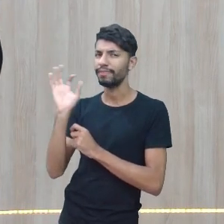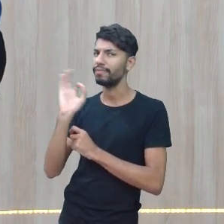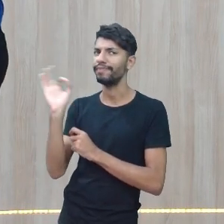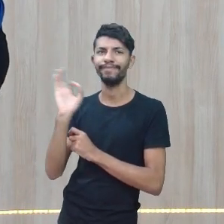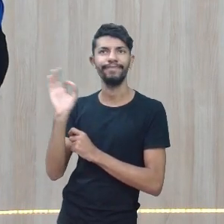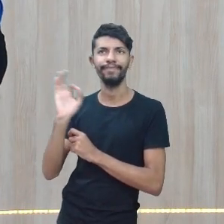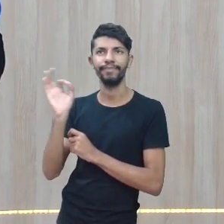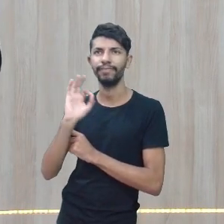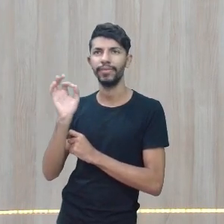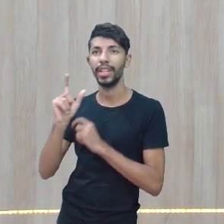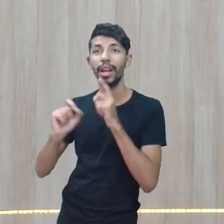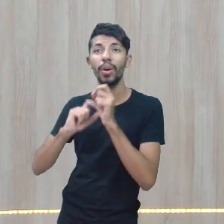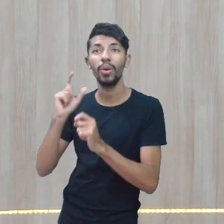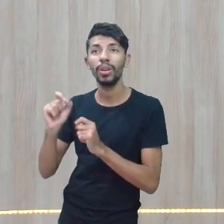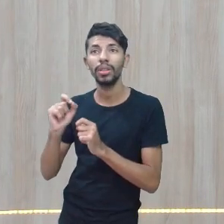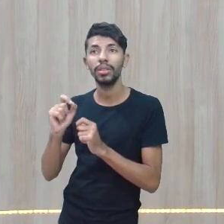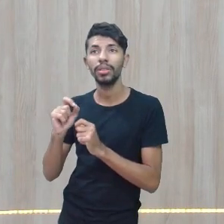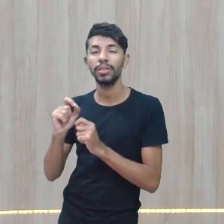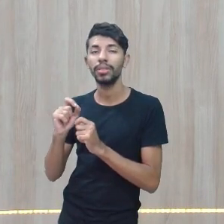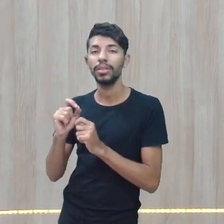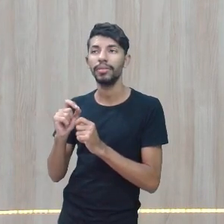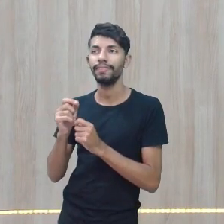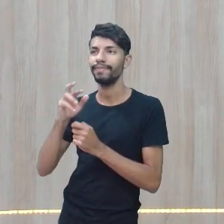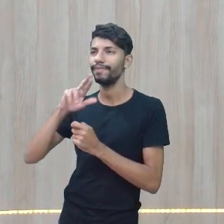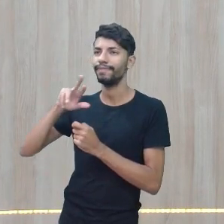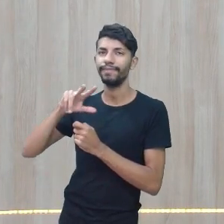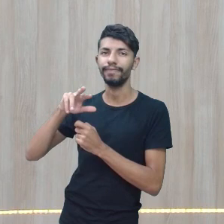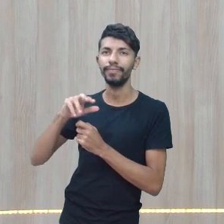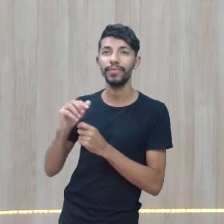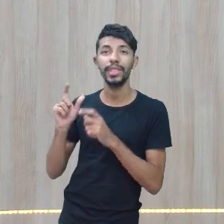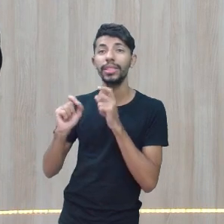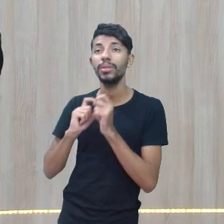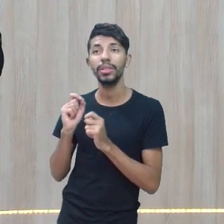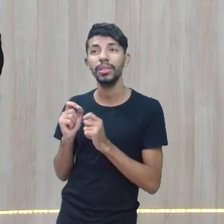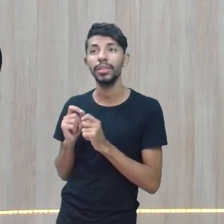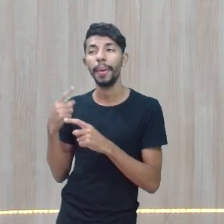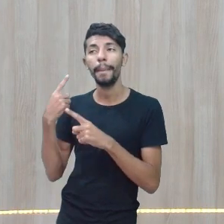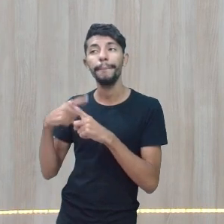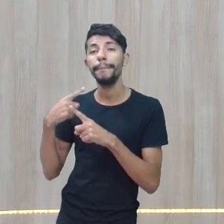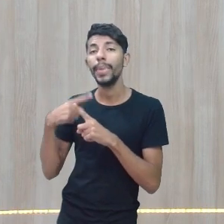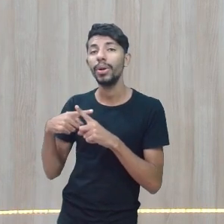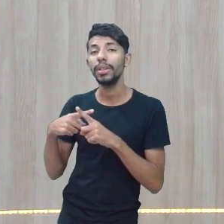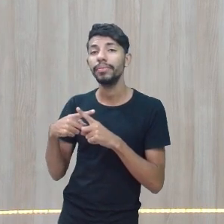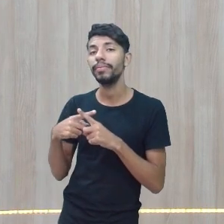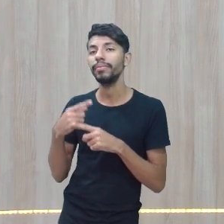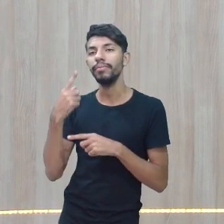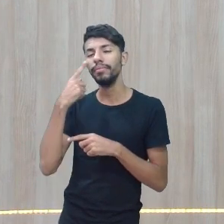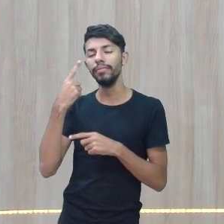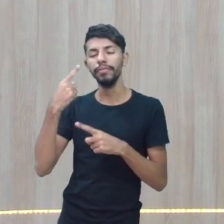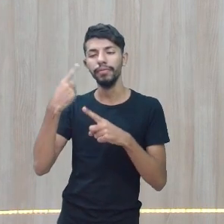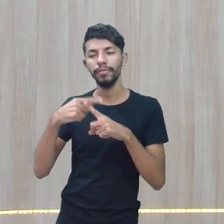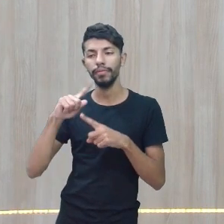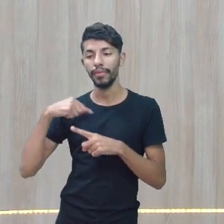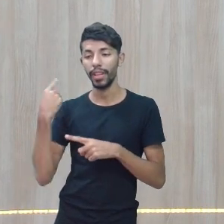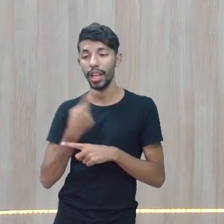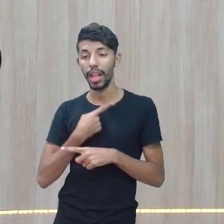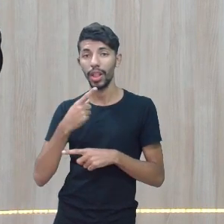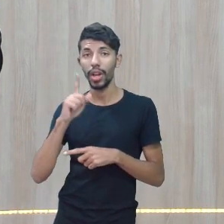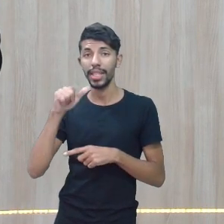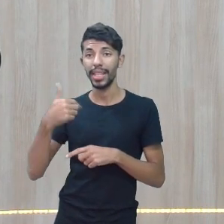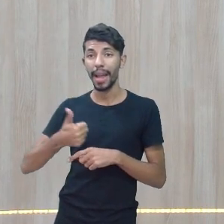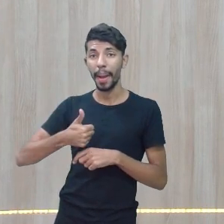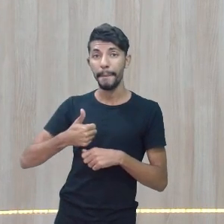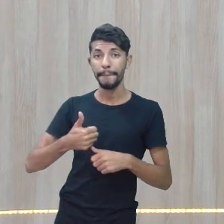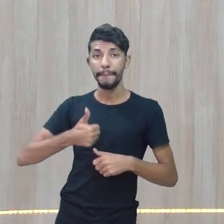Não. Não é nós. Por quê? Porque nós é a primeira